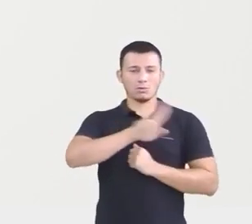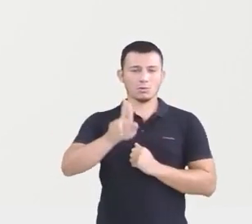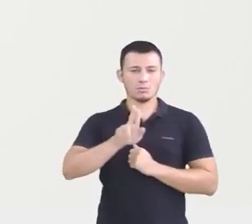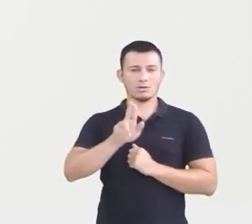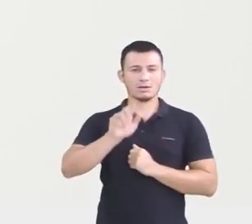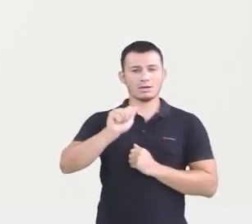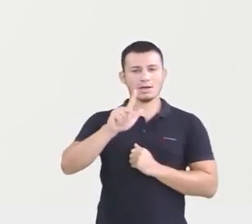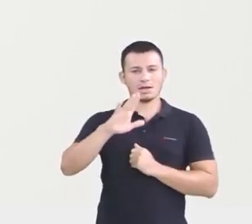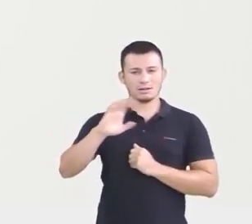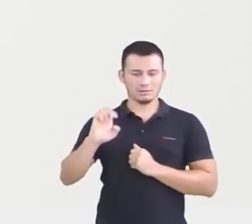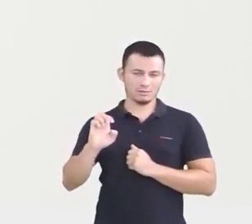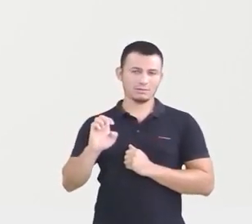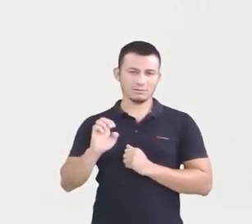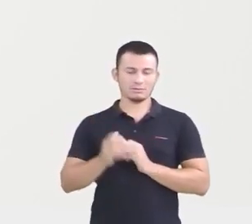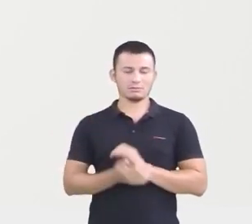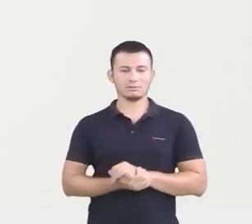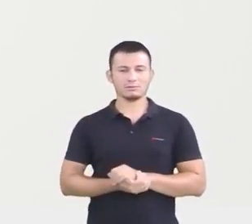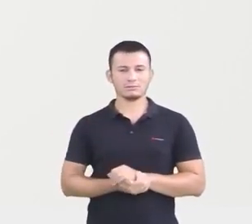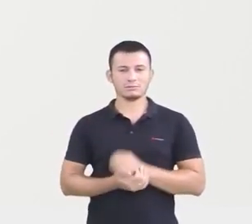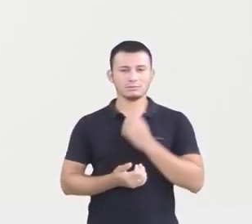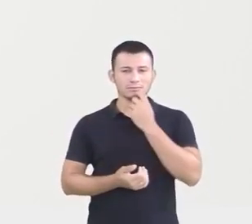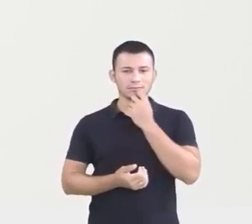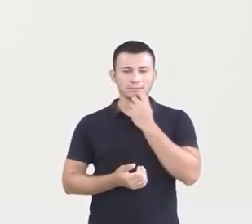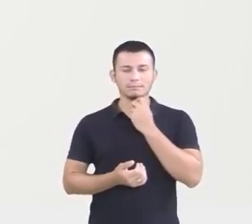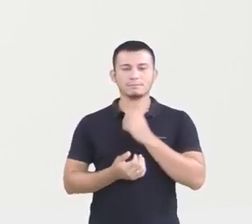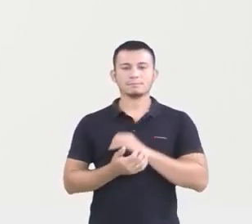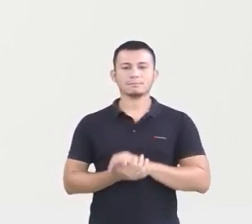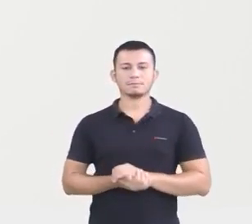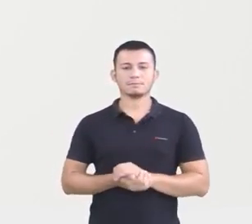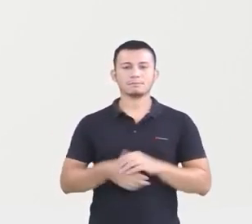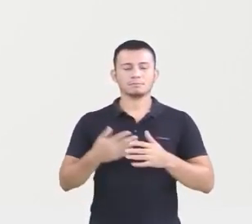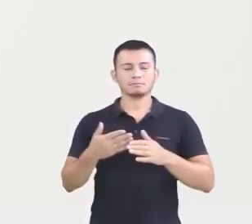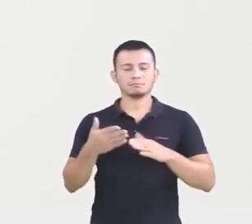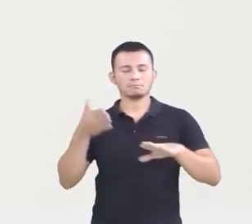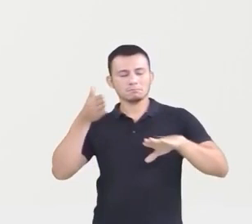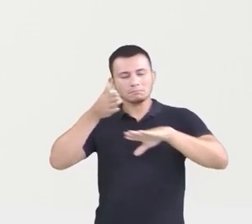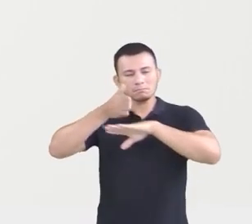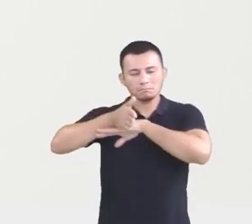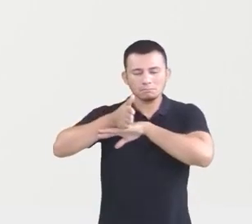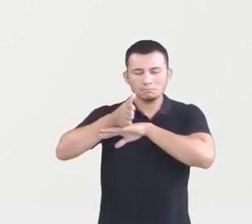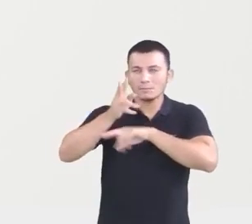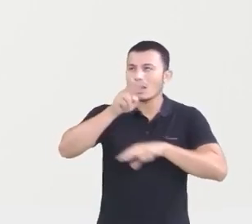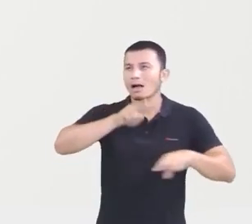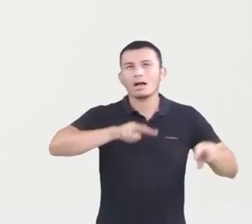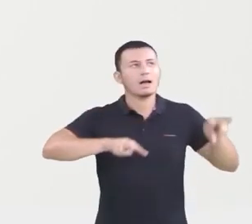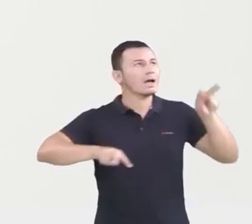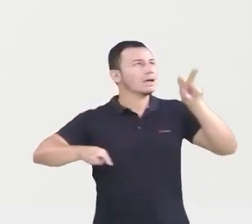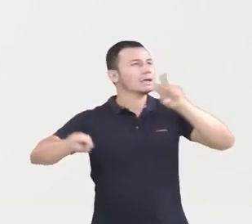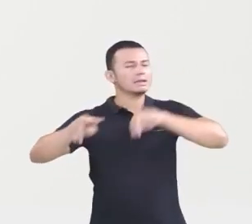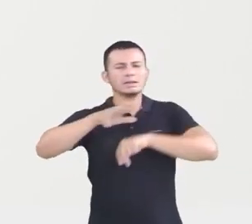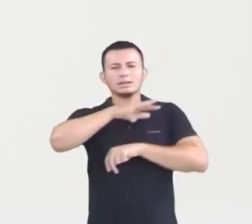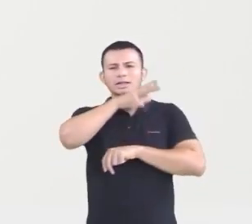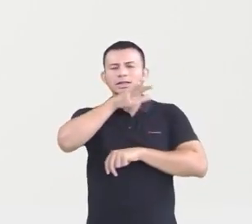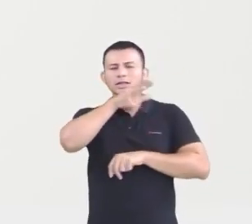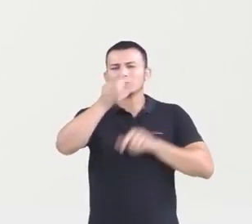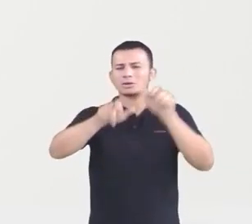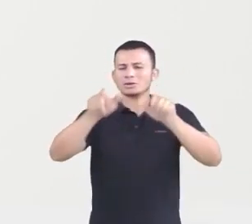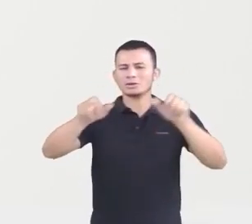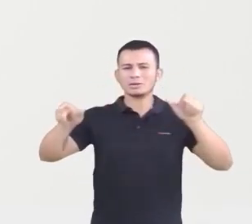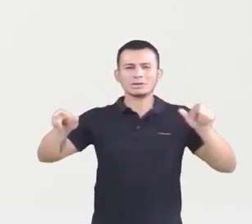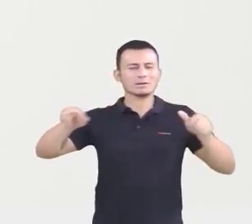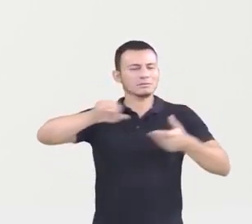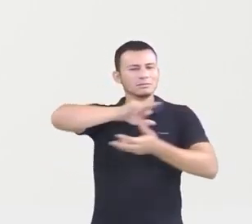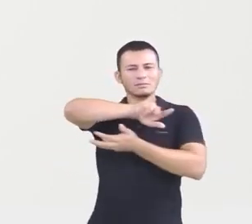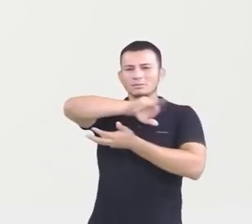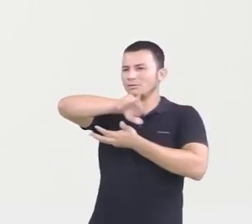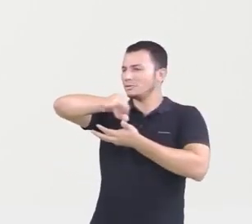Alice. Indo para um mundo repleto de animais, de todo tipo e de todo